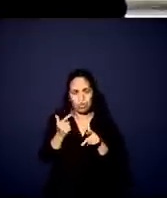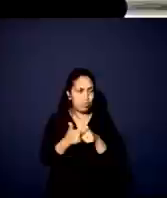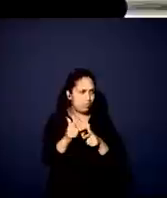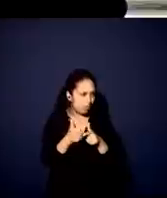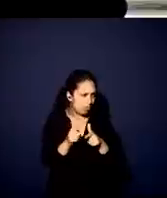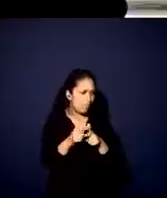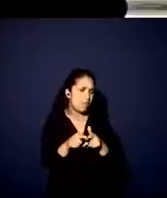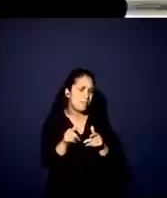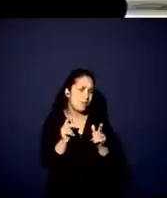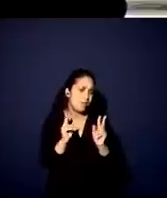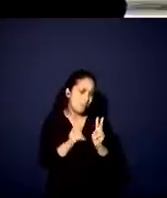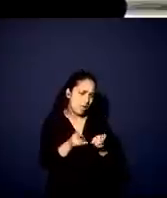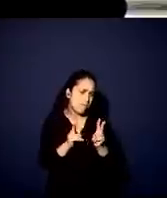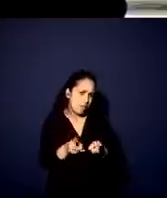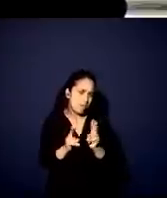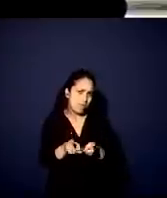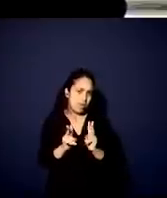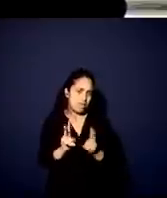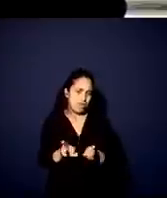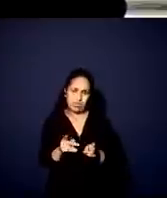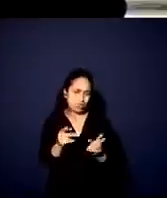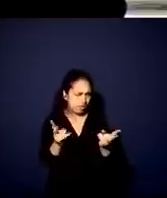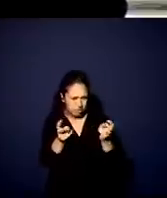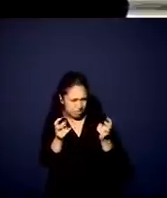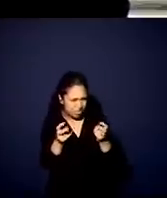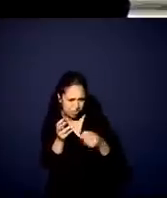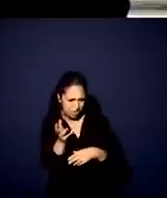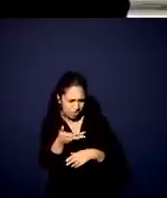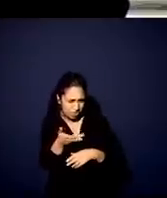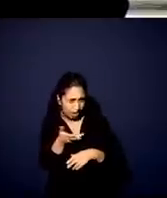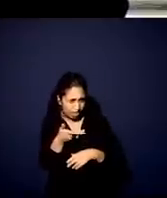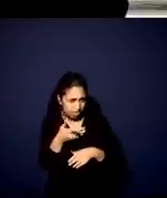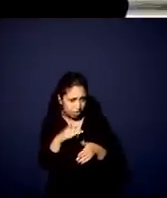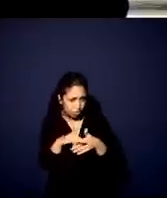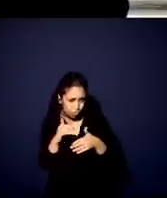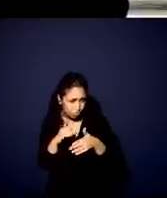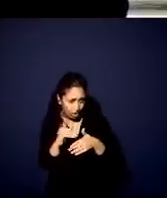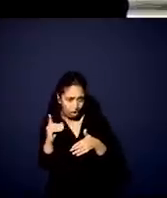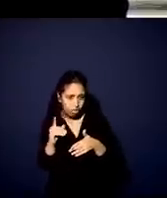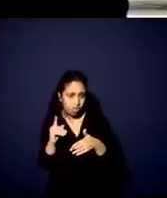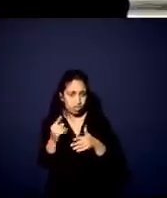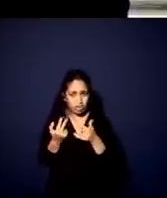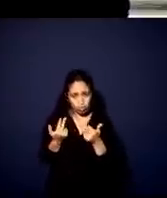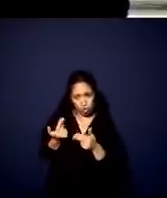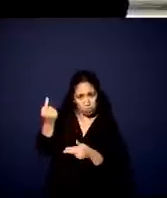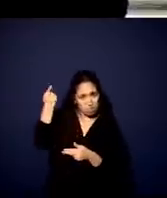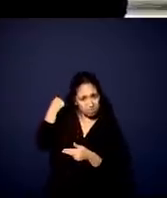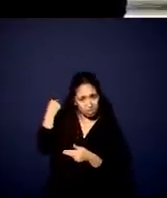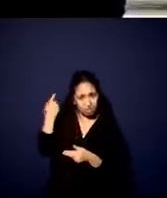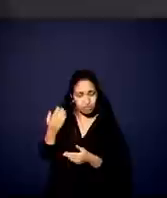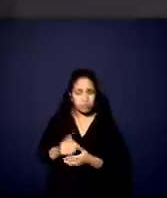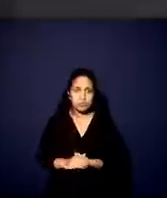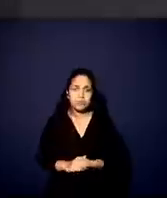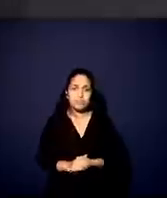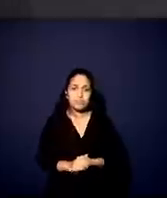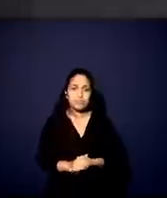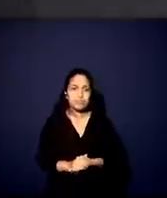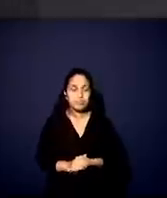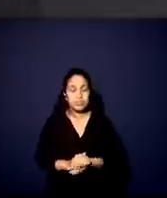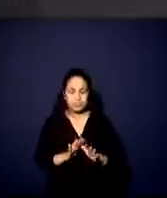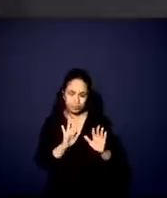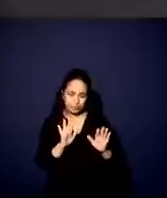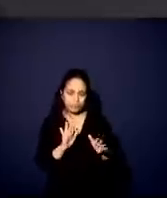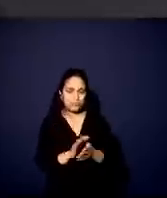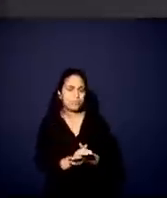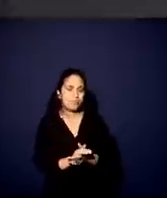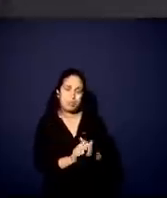talvez a gente não vai observar uma aceleração etc do dólar como a gente observando o passado Então vamos lá